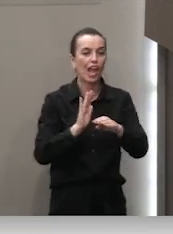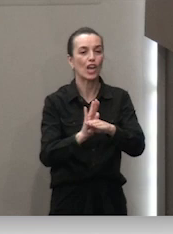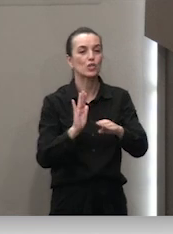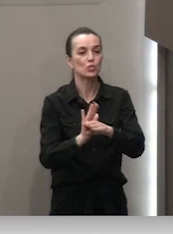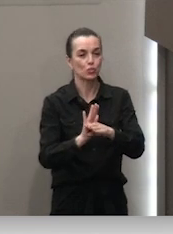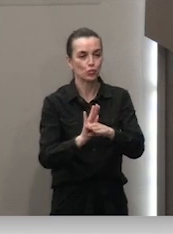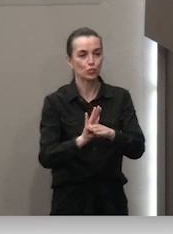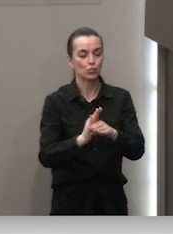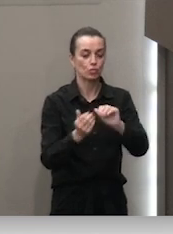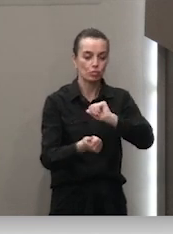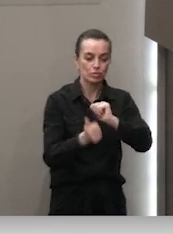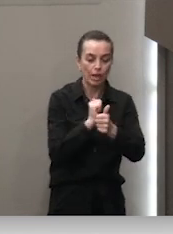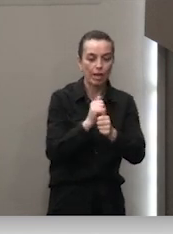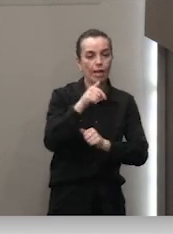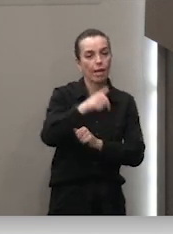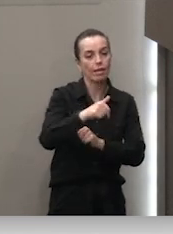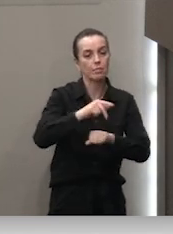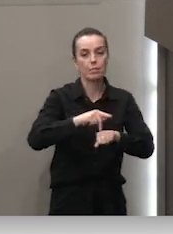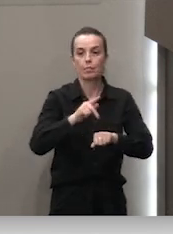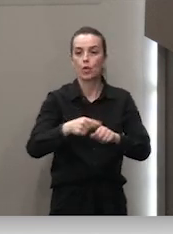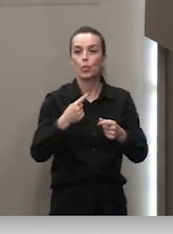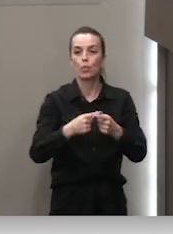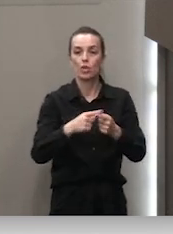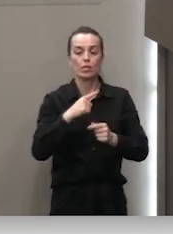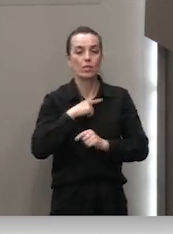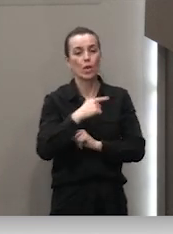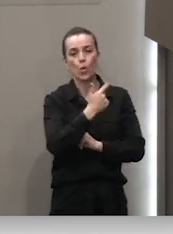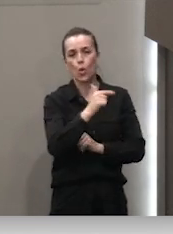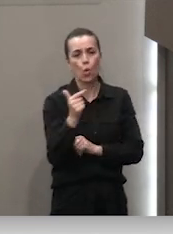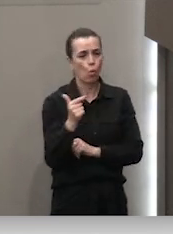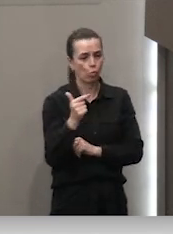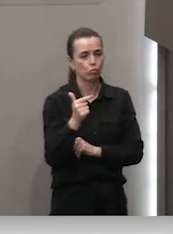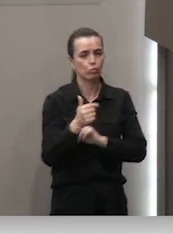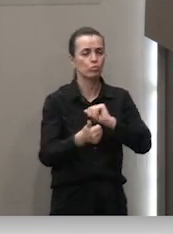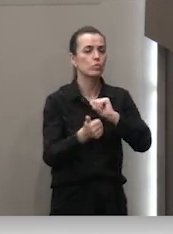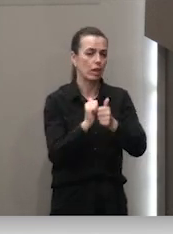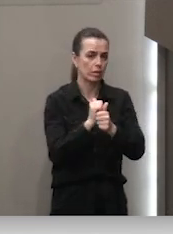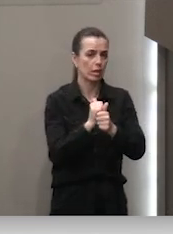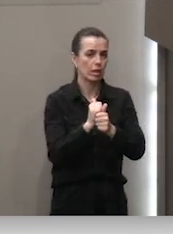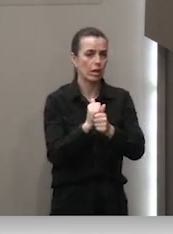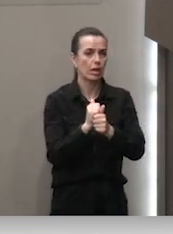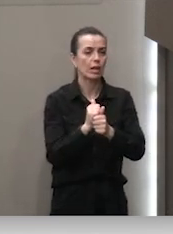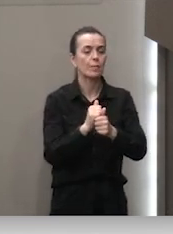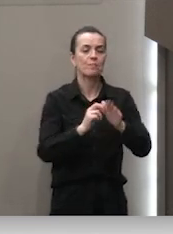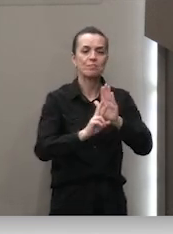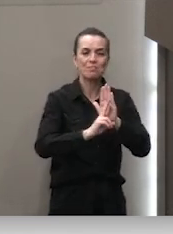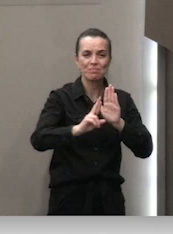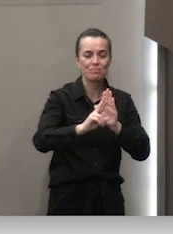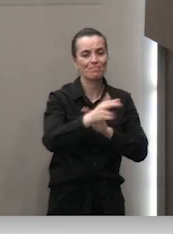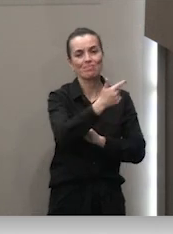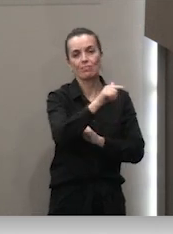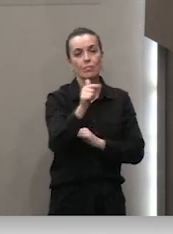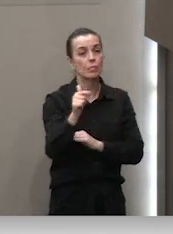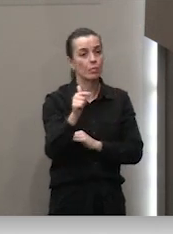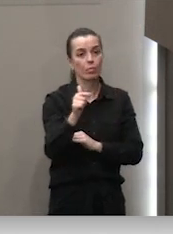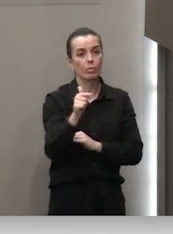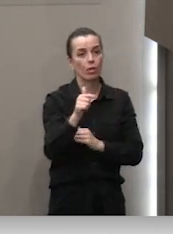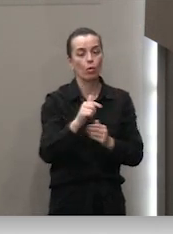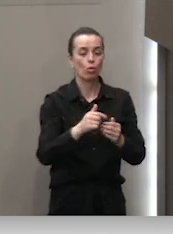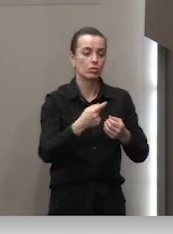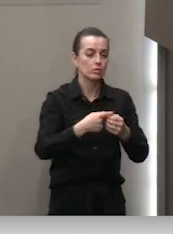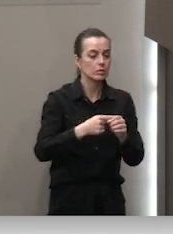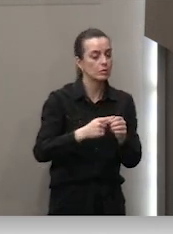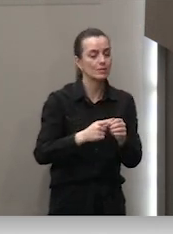município de Passo Fundo, hoje nós temos atletas que estão em outros estados, outras cidades, representando outras bandeiras e poderiam estar representando